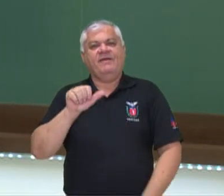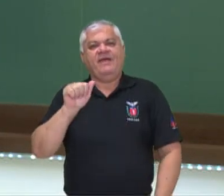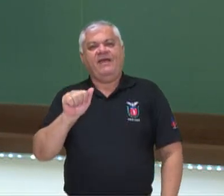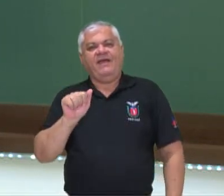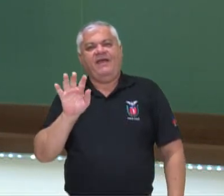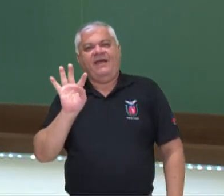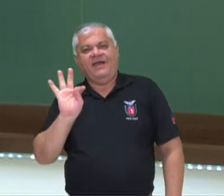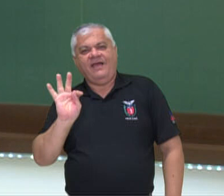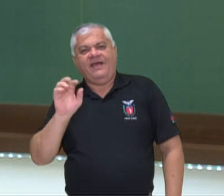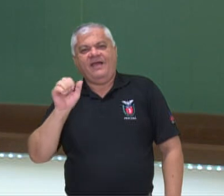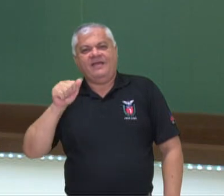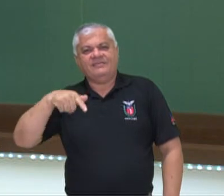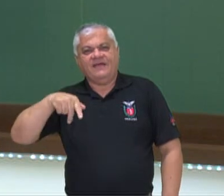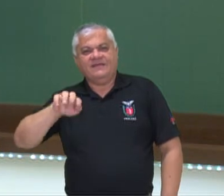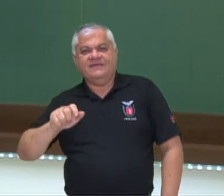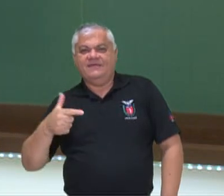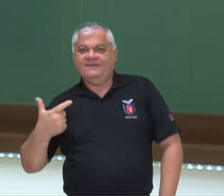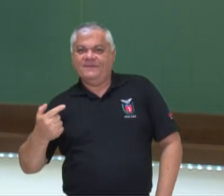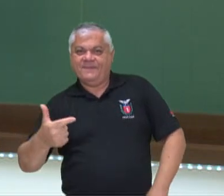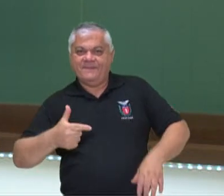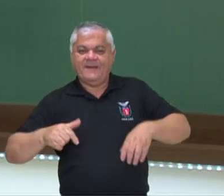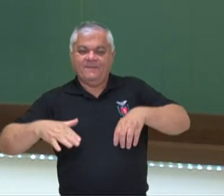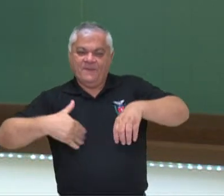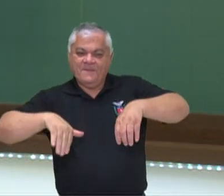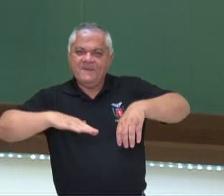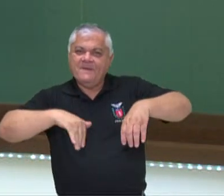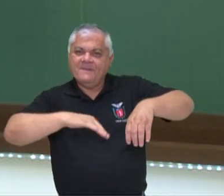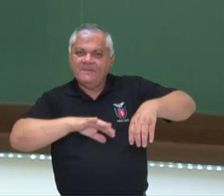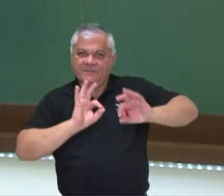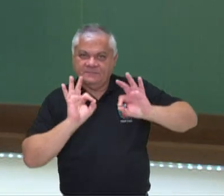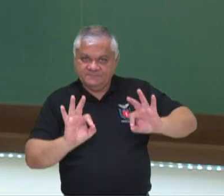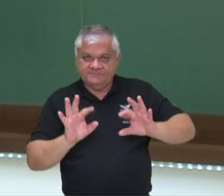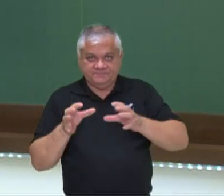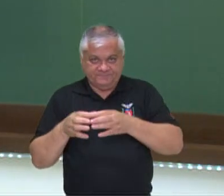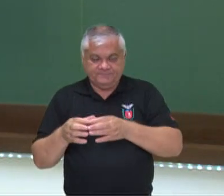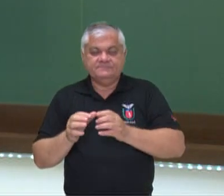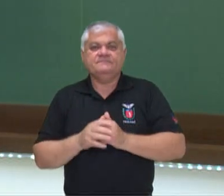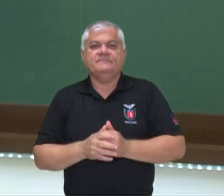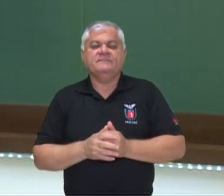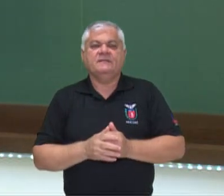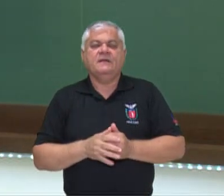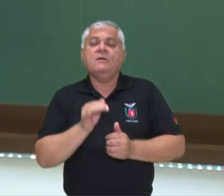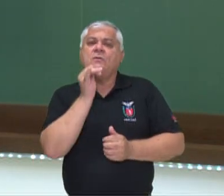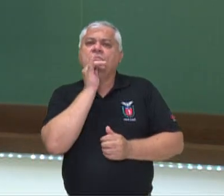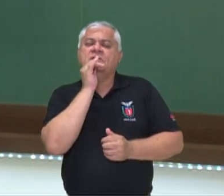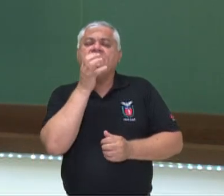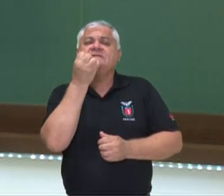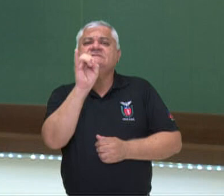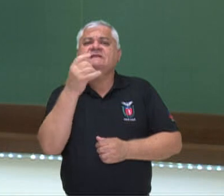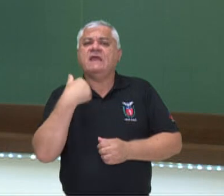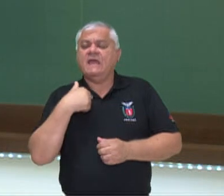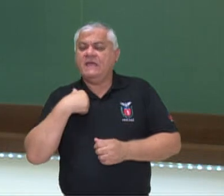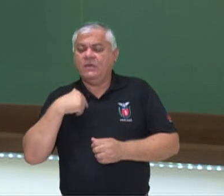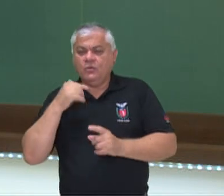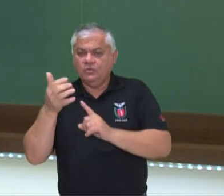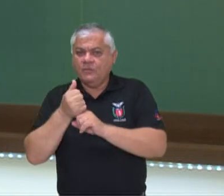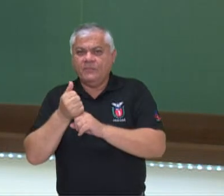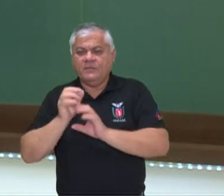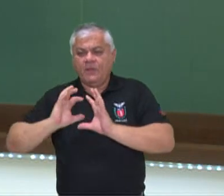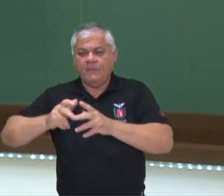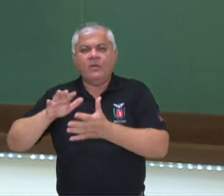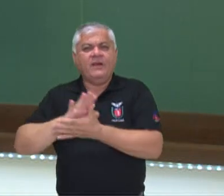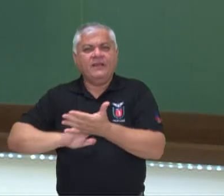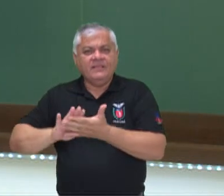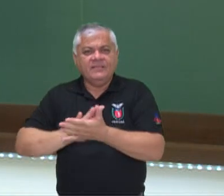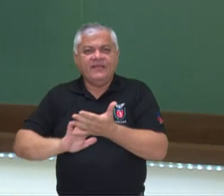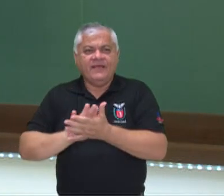que fase do jogo você está, a tua equipe está, tá bom? Então, quando eu não tenho a posse de bola, eu estou em que